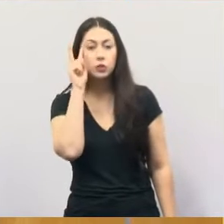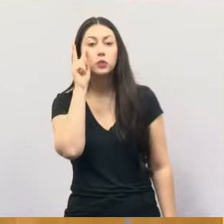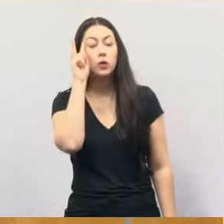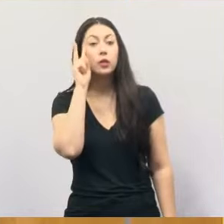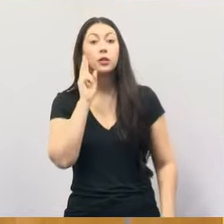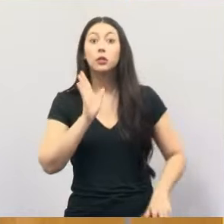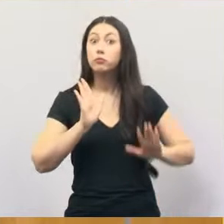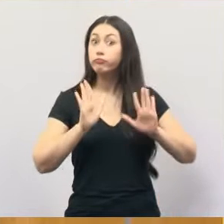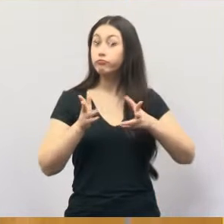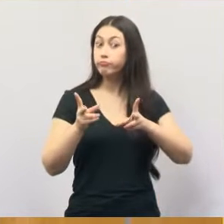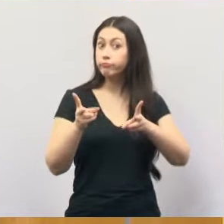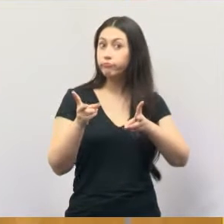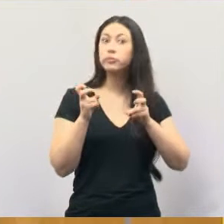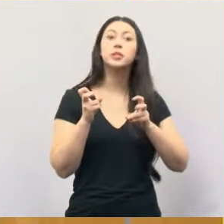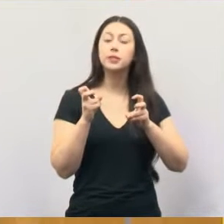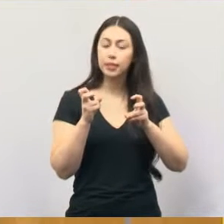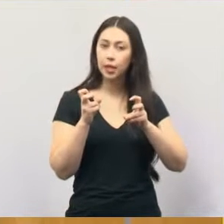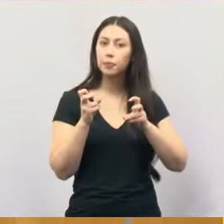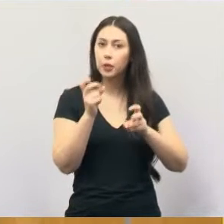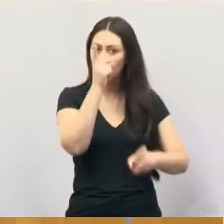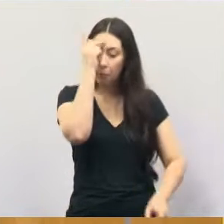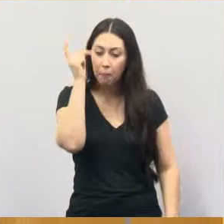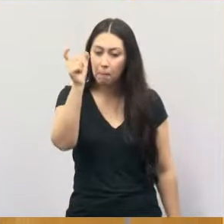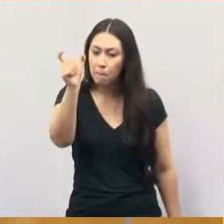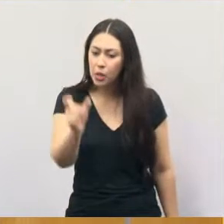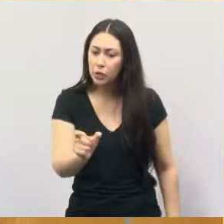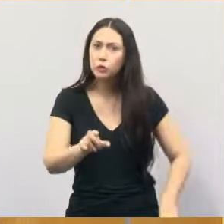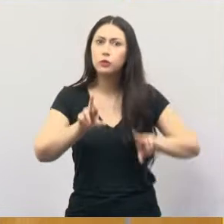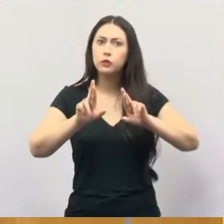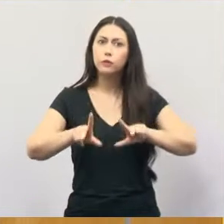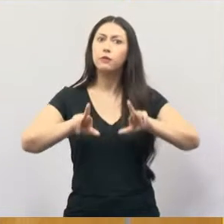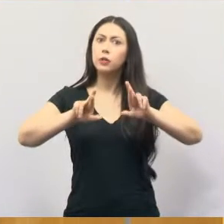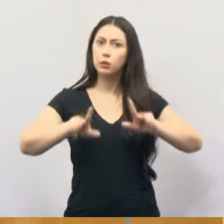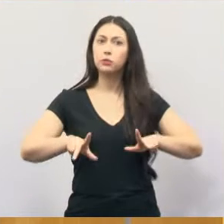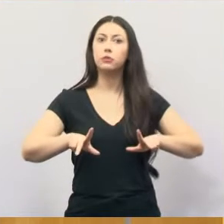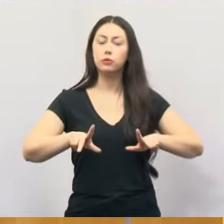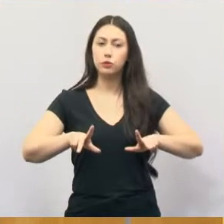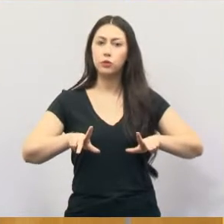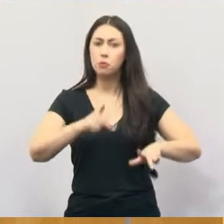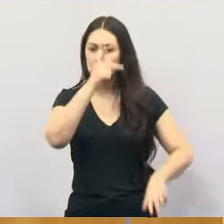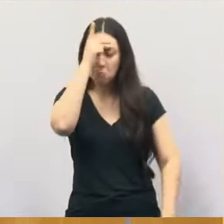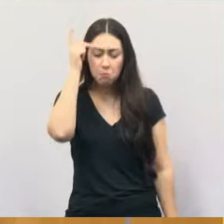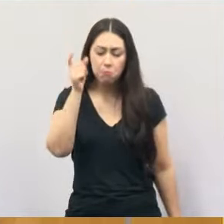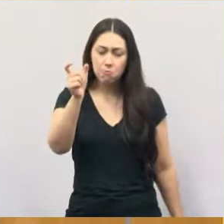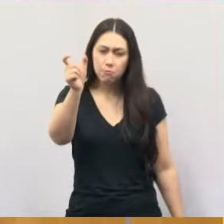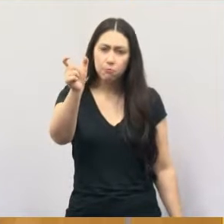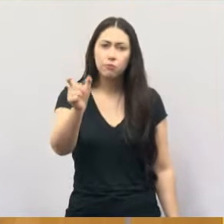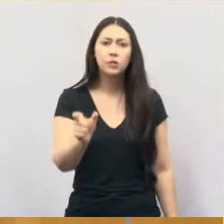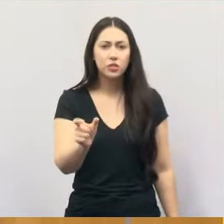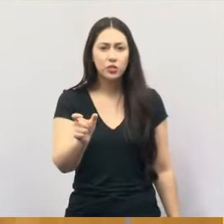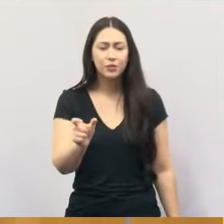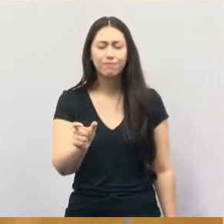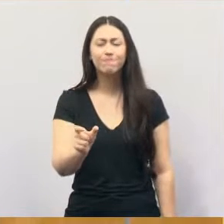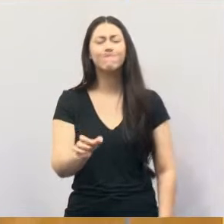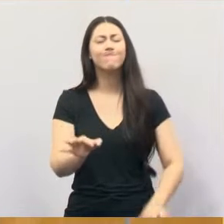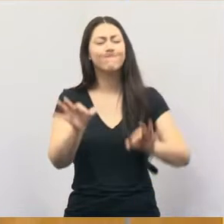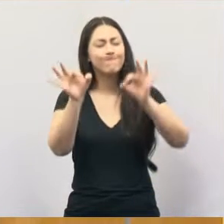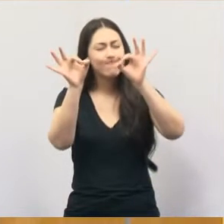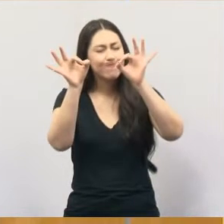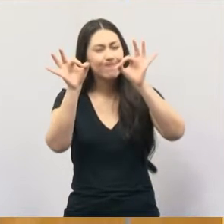a gente já sabe que foi uma pessoa diferenciada, foi uma pessoa que com